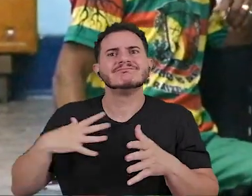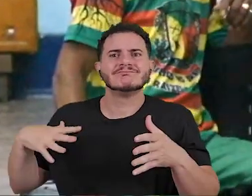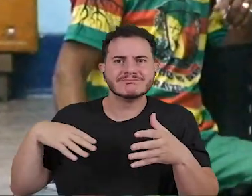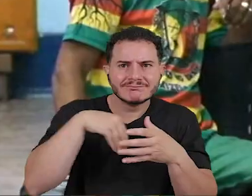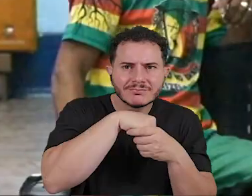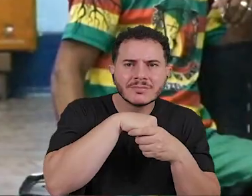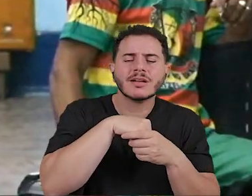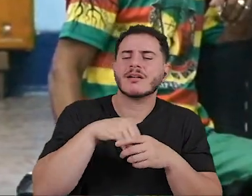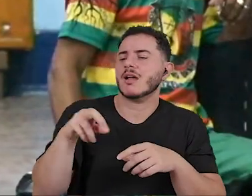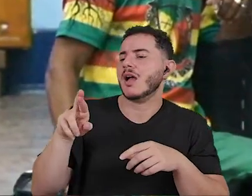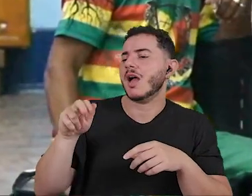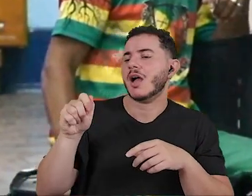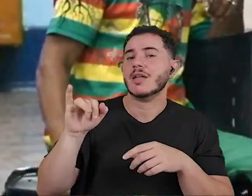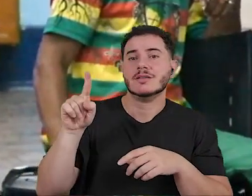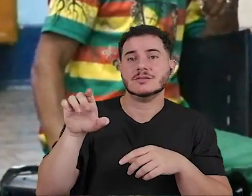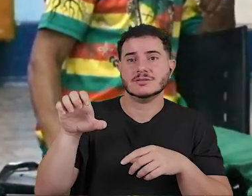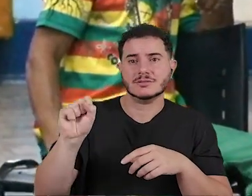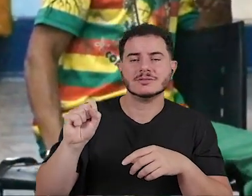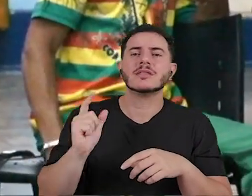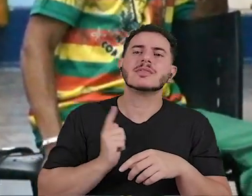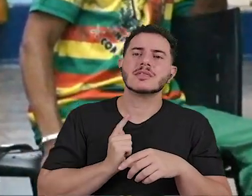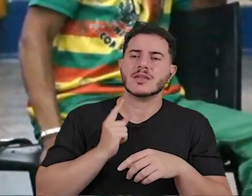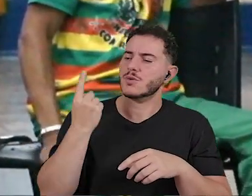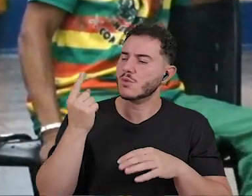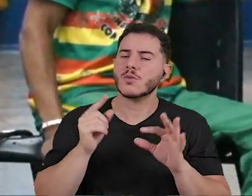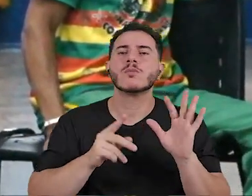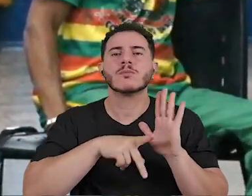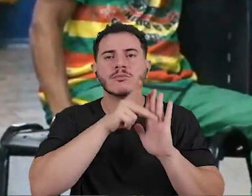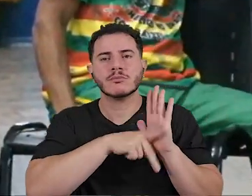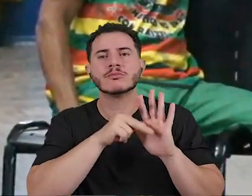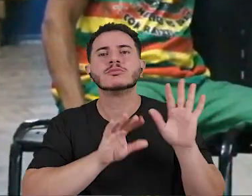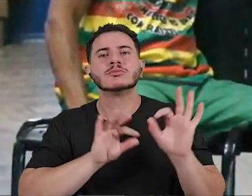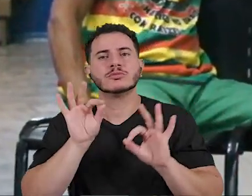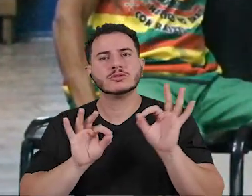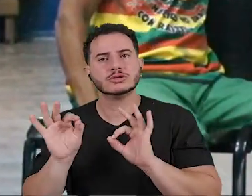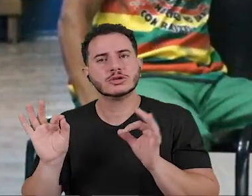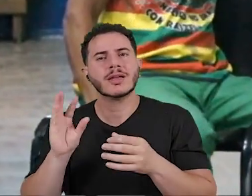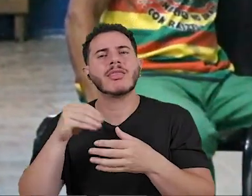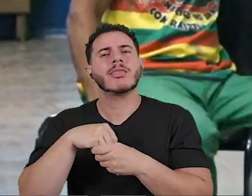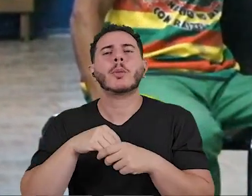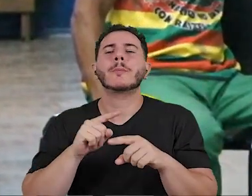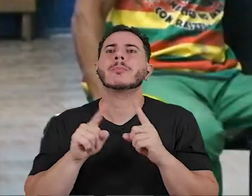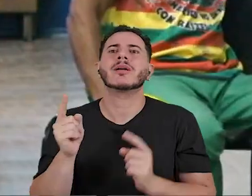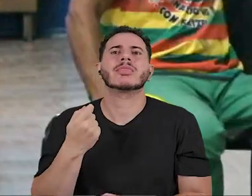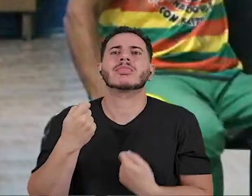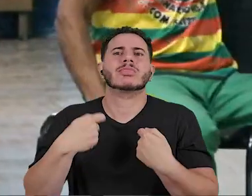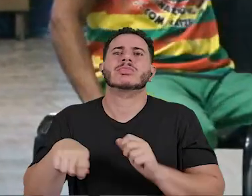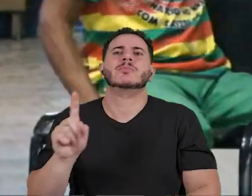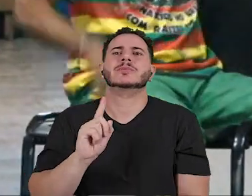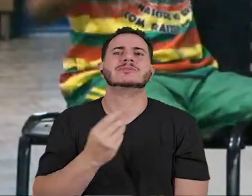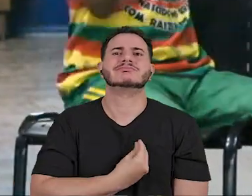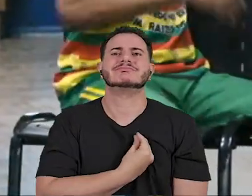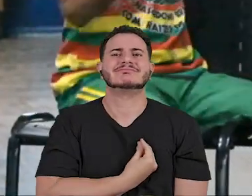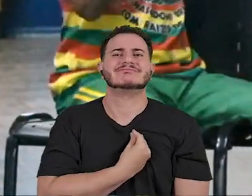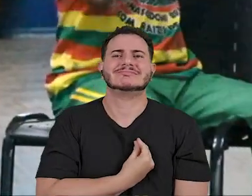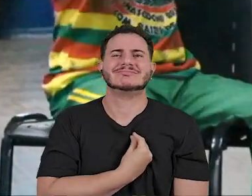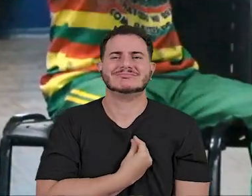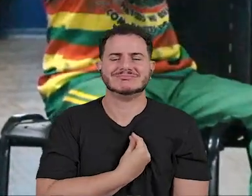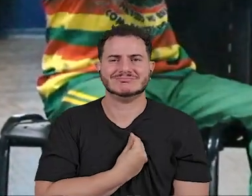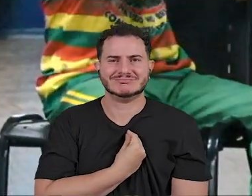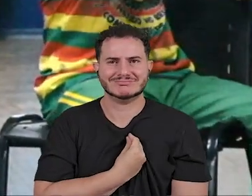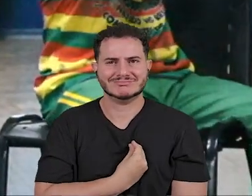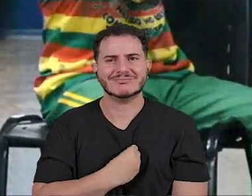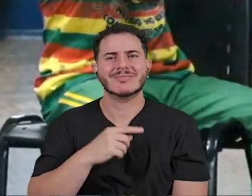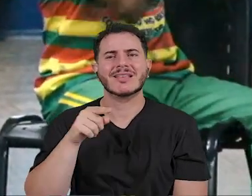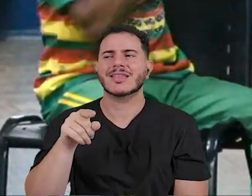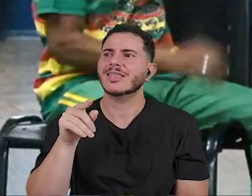ele trabalhava, não havia necessidade nenhuma de haver um registro formal de uma